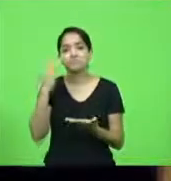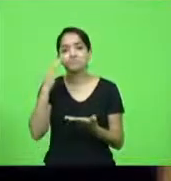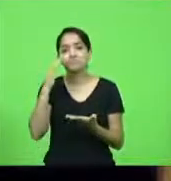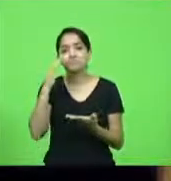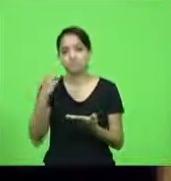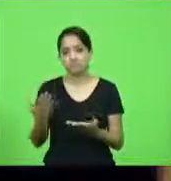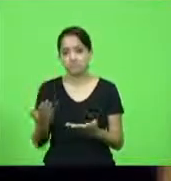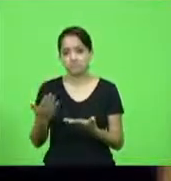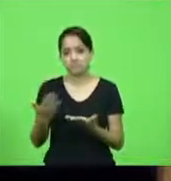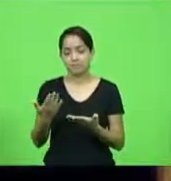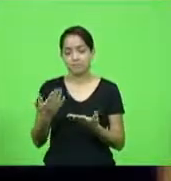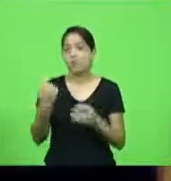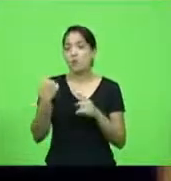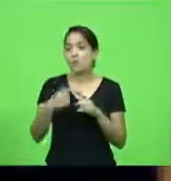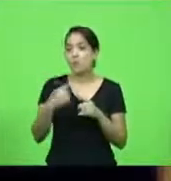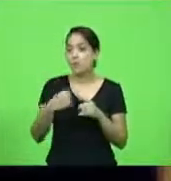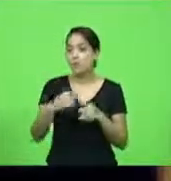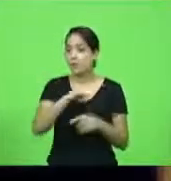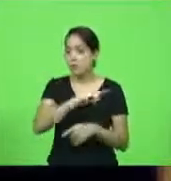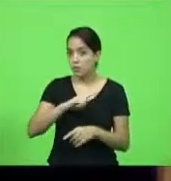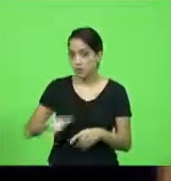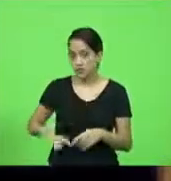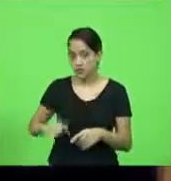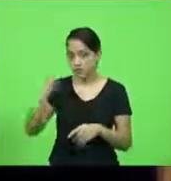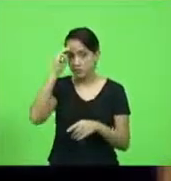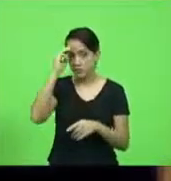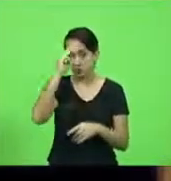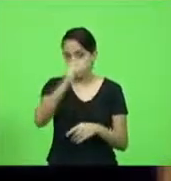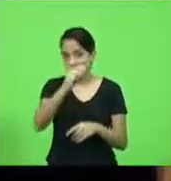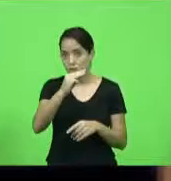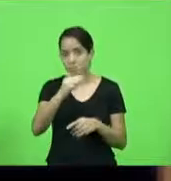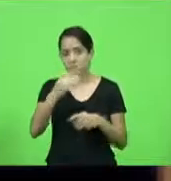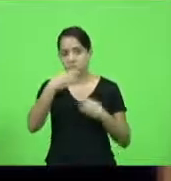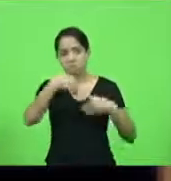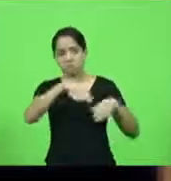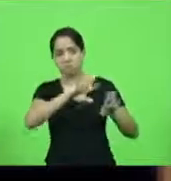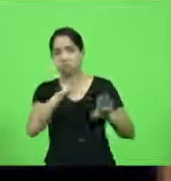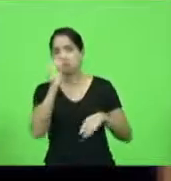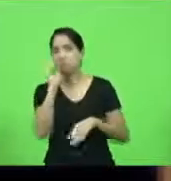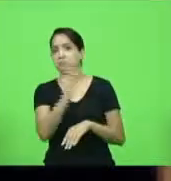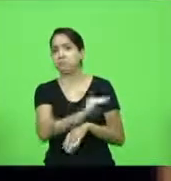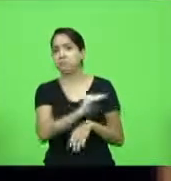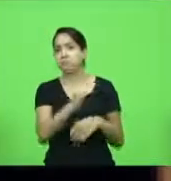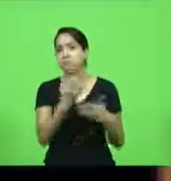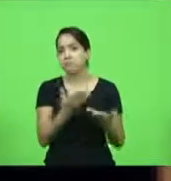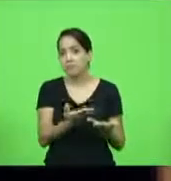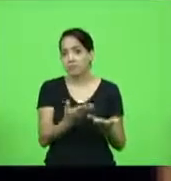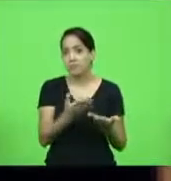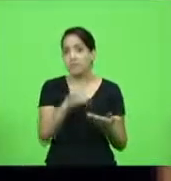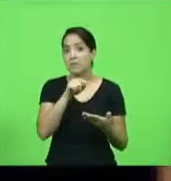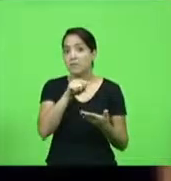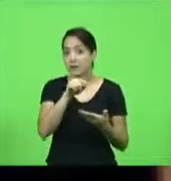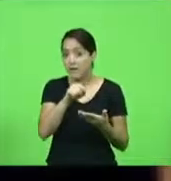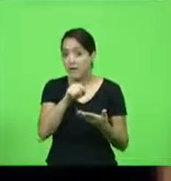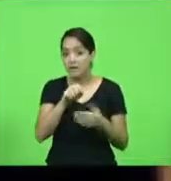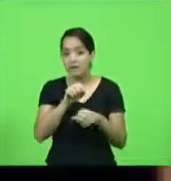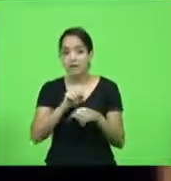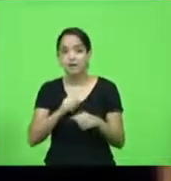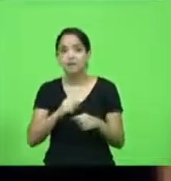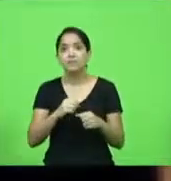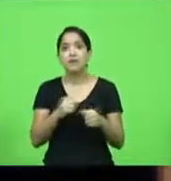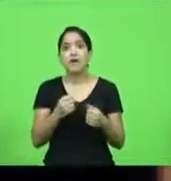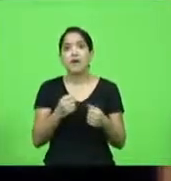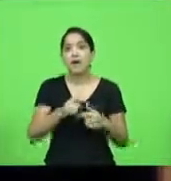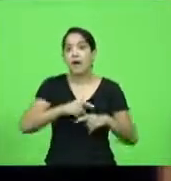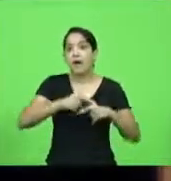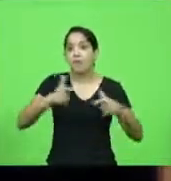porquê que o governador Carlos Moisés virou as costas para aquele que de fato gera emprego, para aquele que de